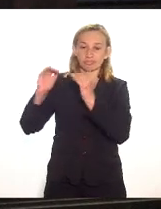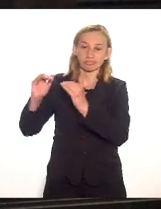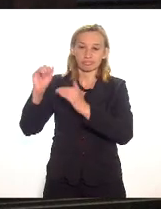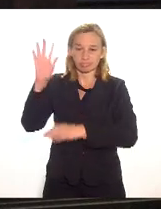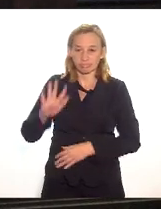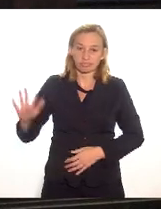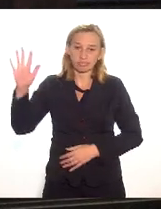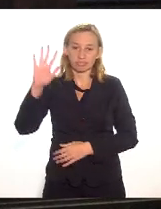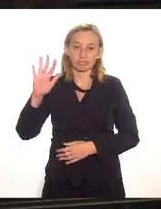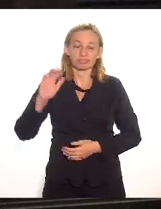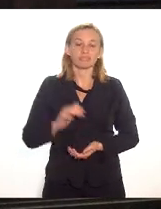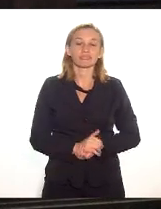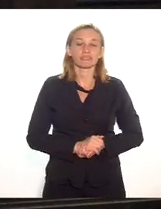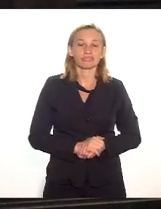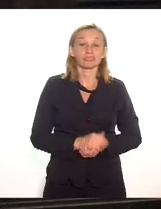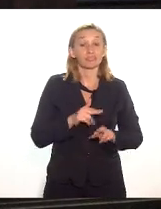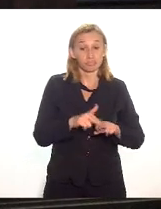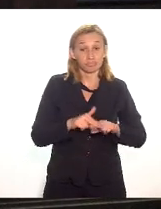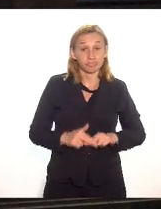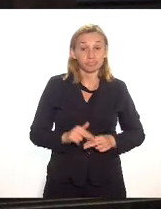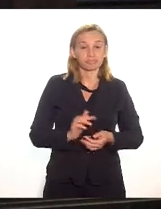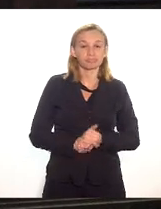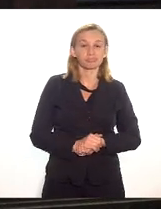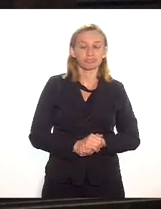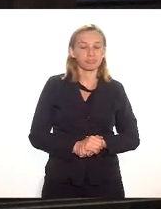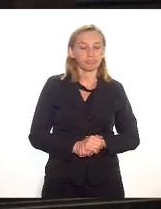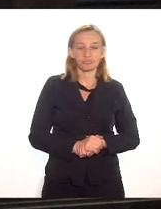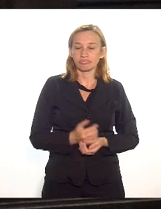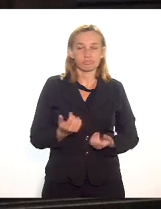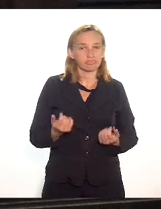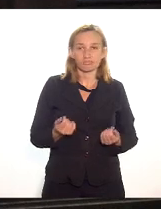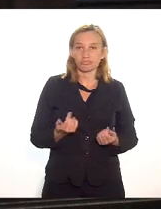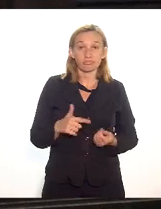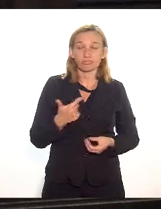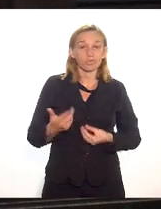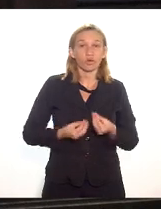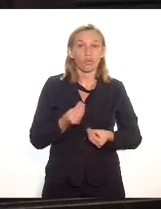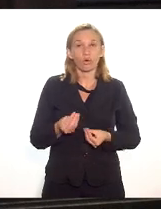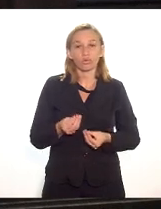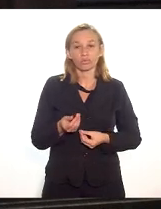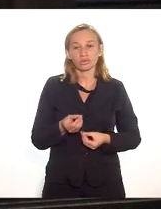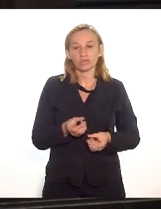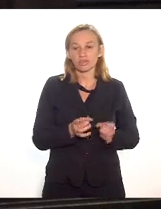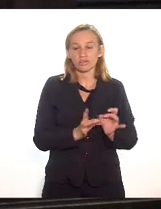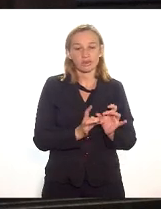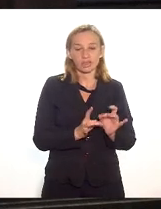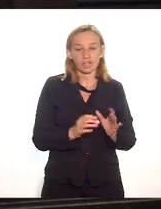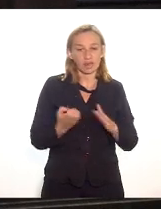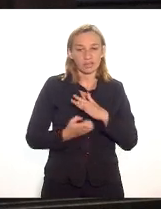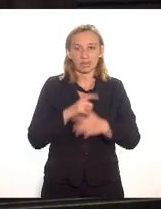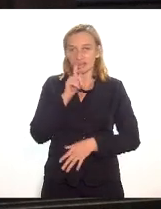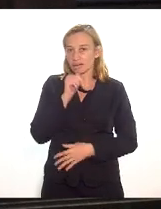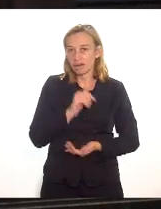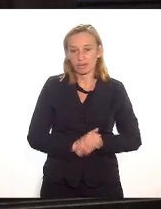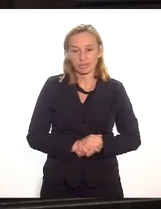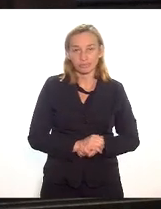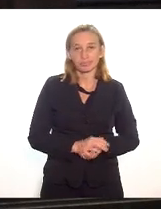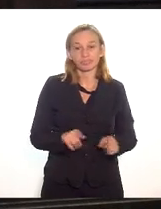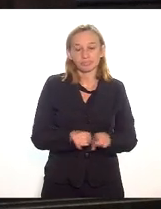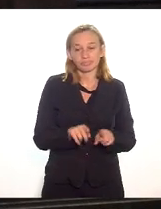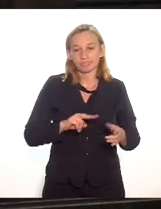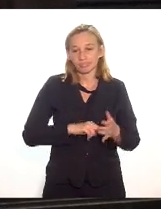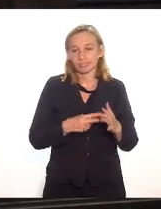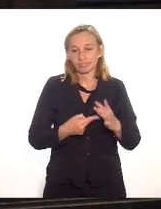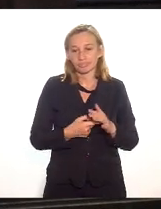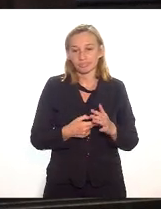para a soberania dos países. Por isso que não dá para negociar a privatização da SEDAI, além do que isso significaria